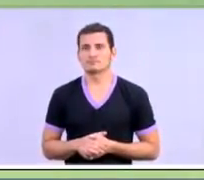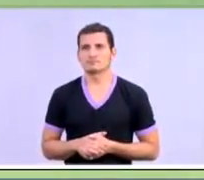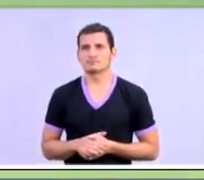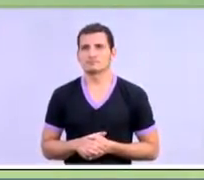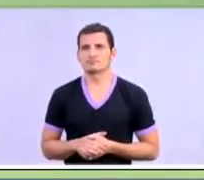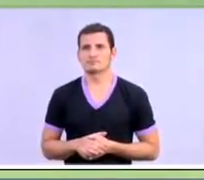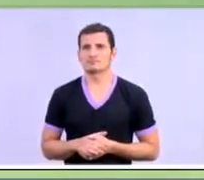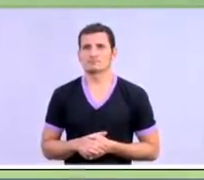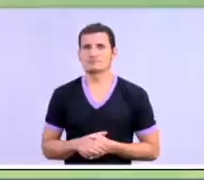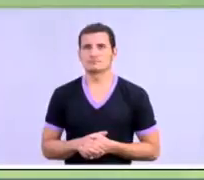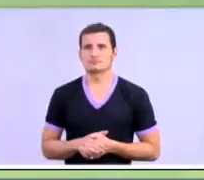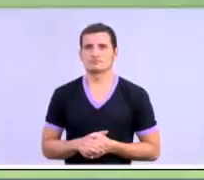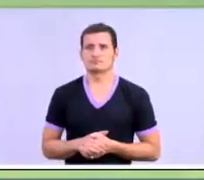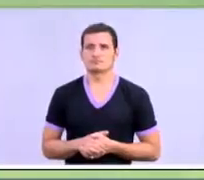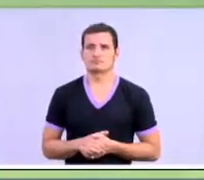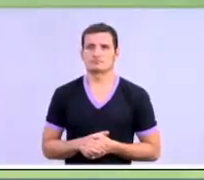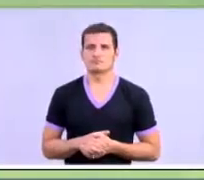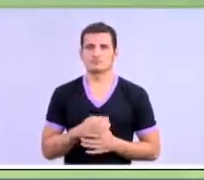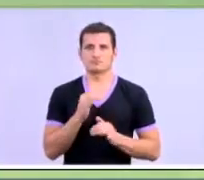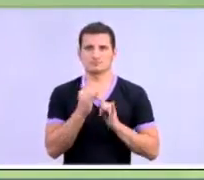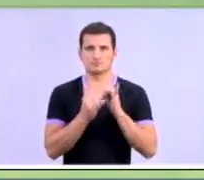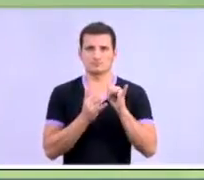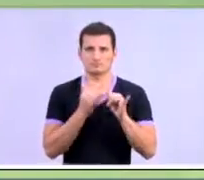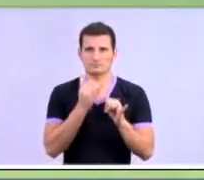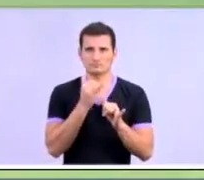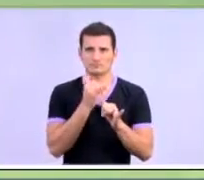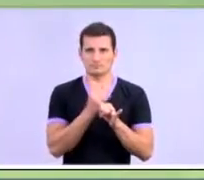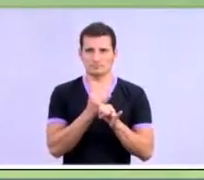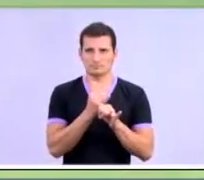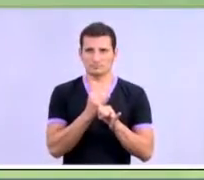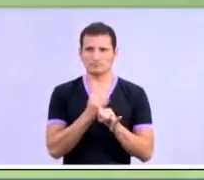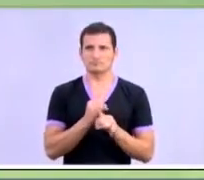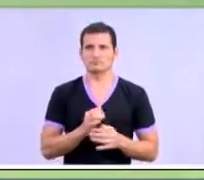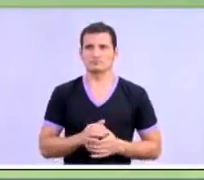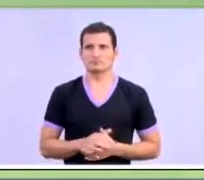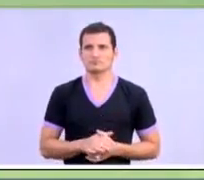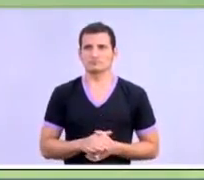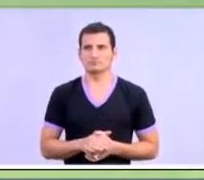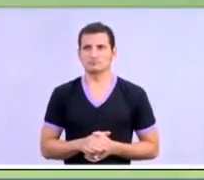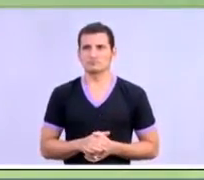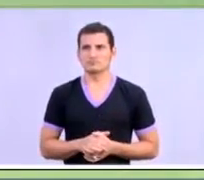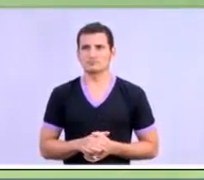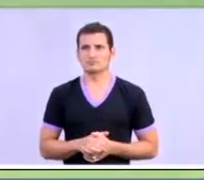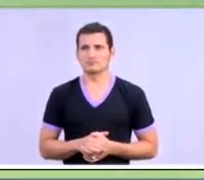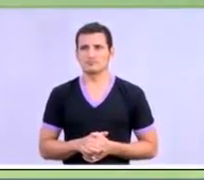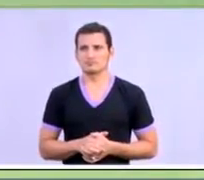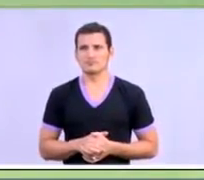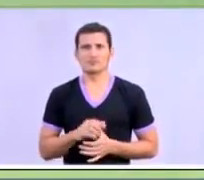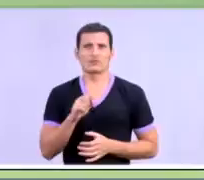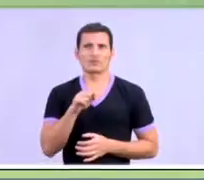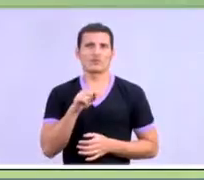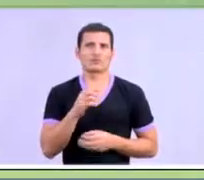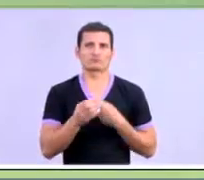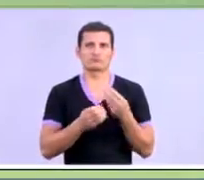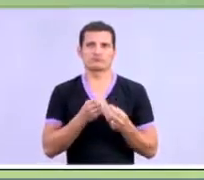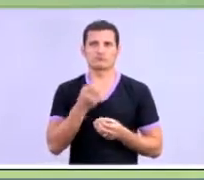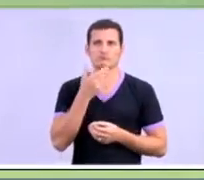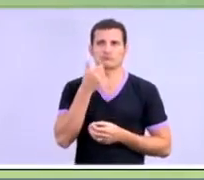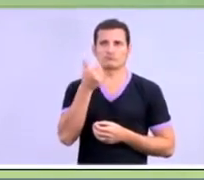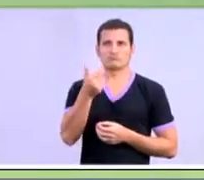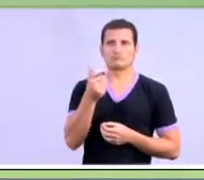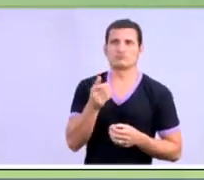correlação. Vamos para a segunda camada, que é internet. Determina o melhor